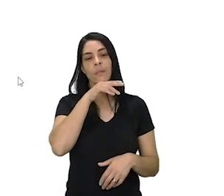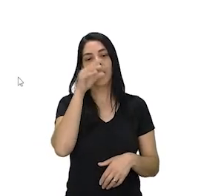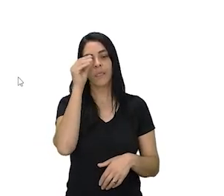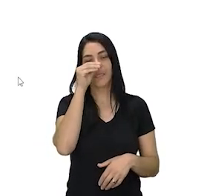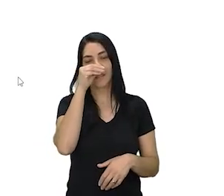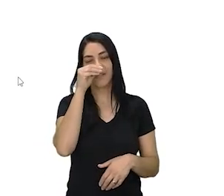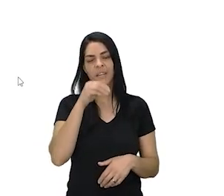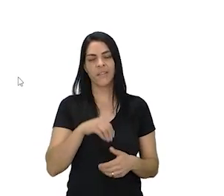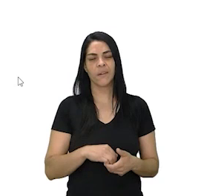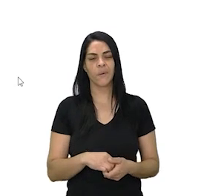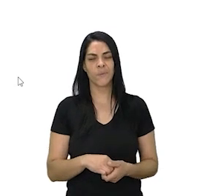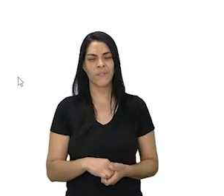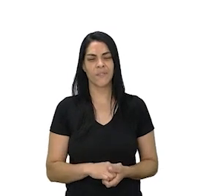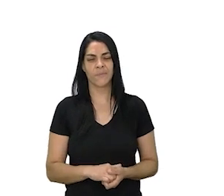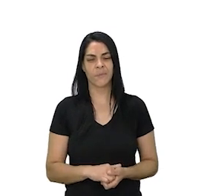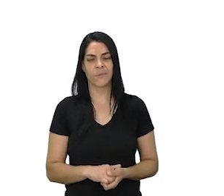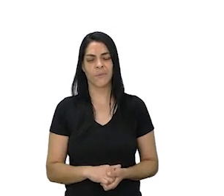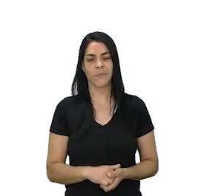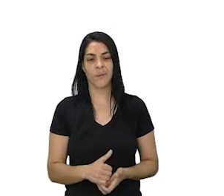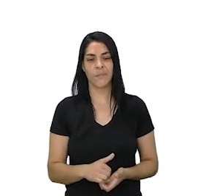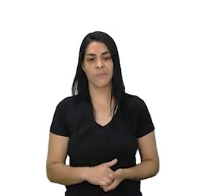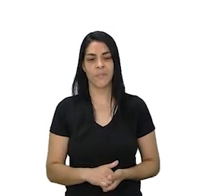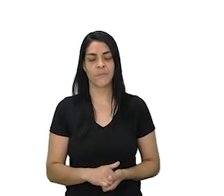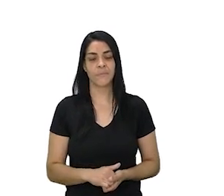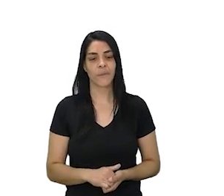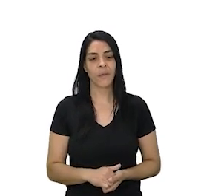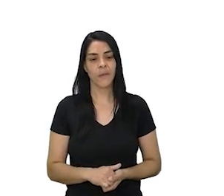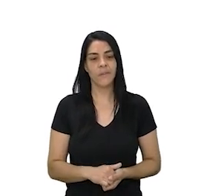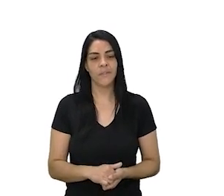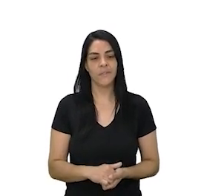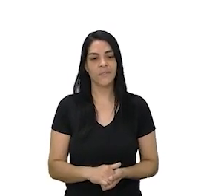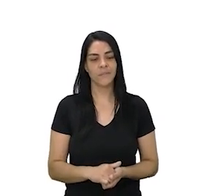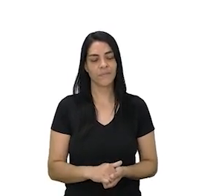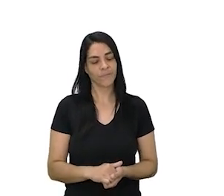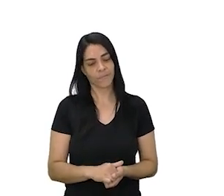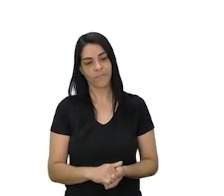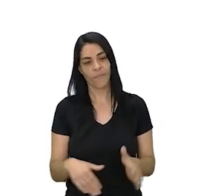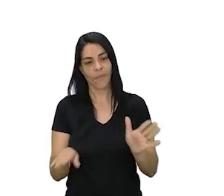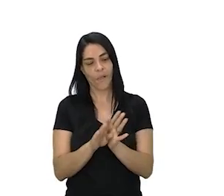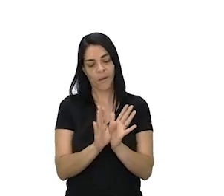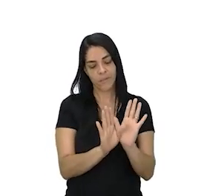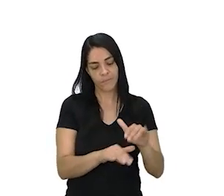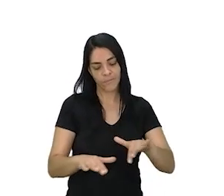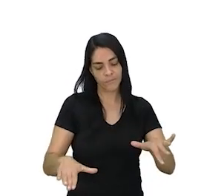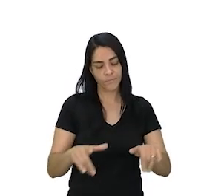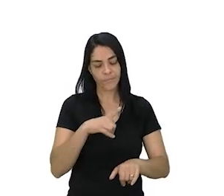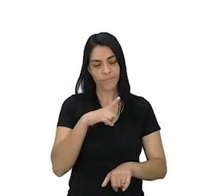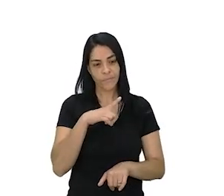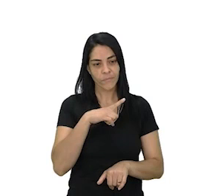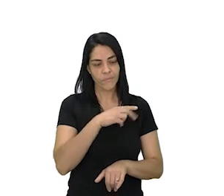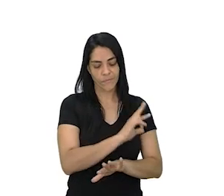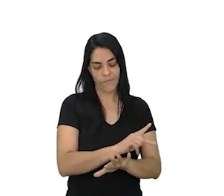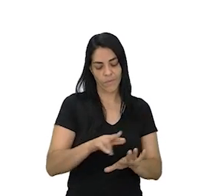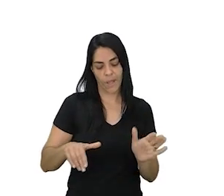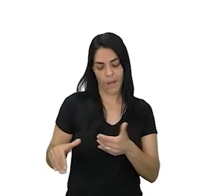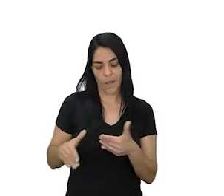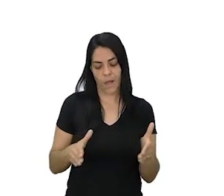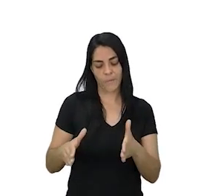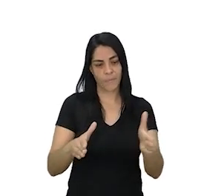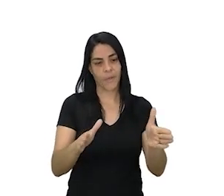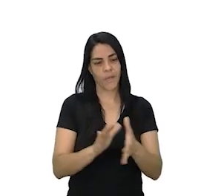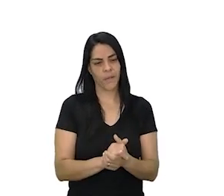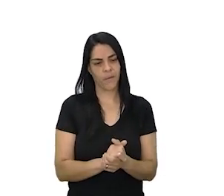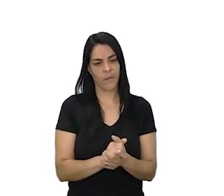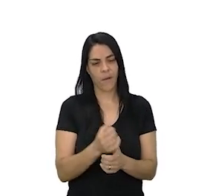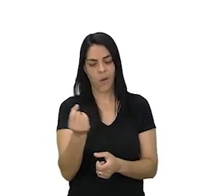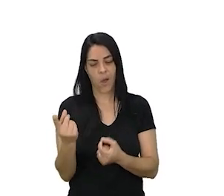que é a ideia que a gente pode chamar atenção aqui para as crianças é que há inúmeros caminhos,